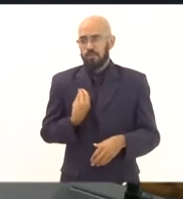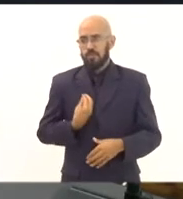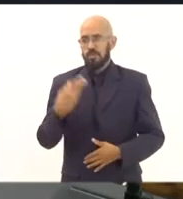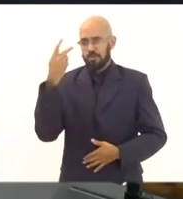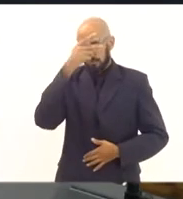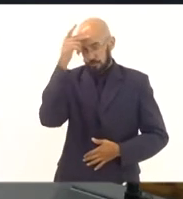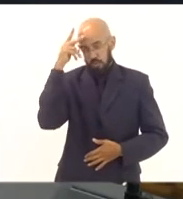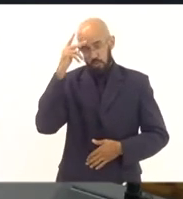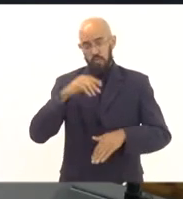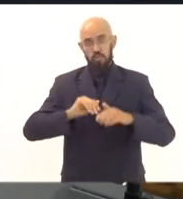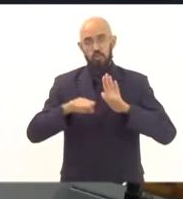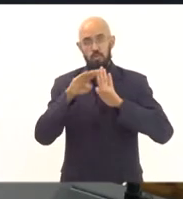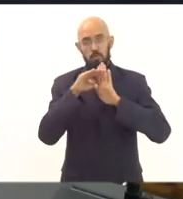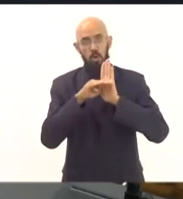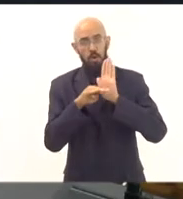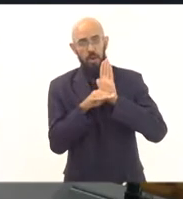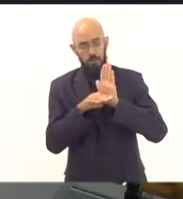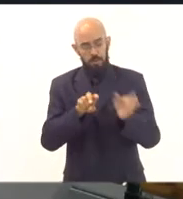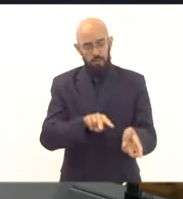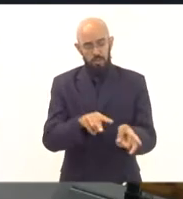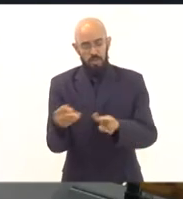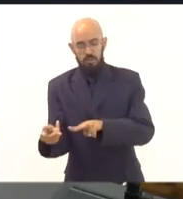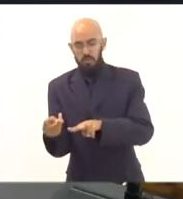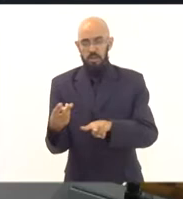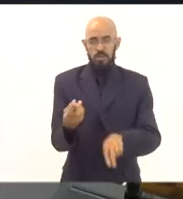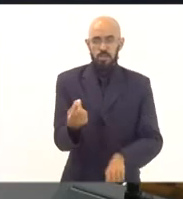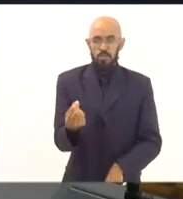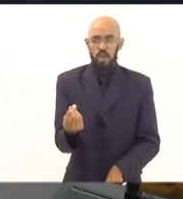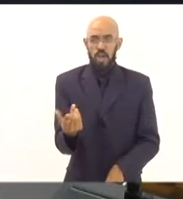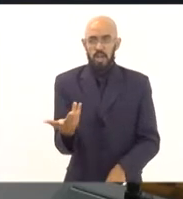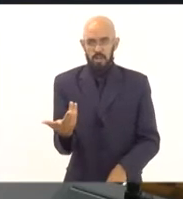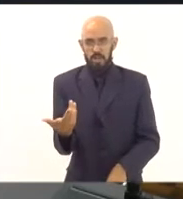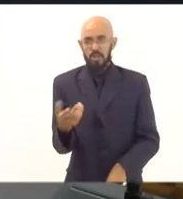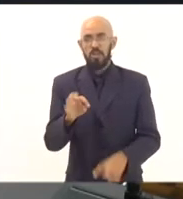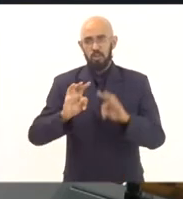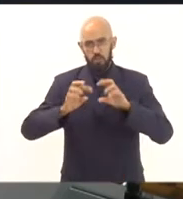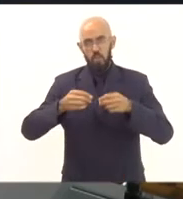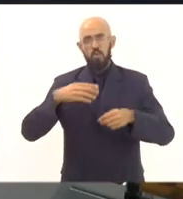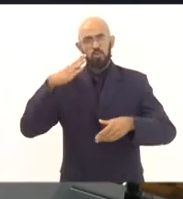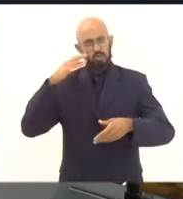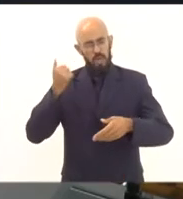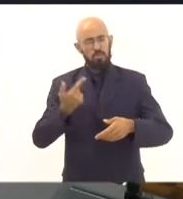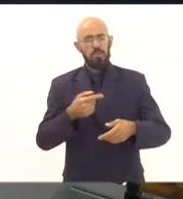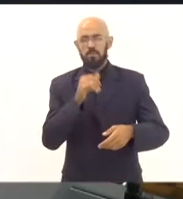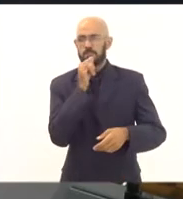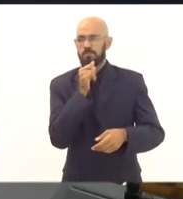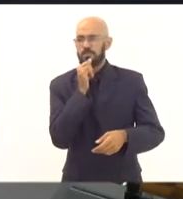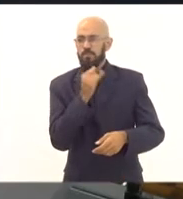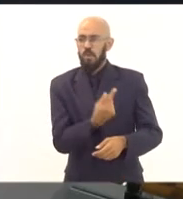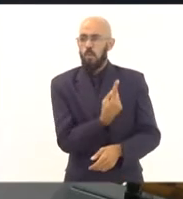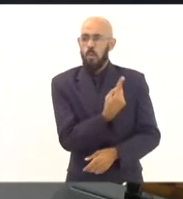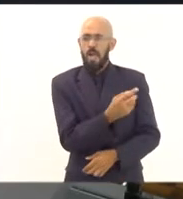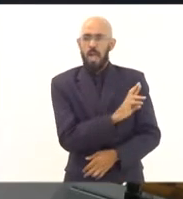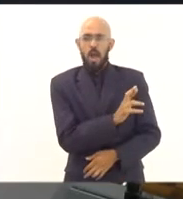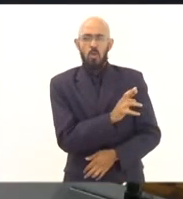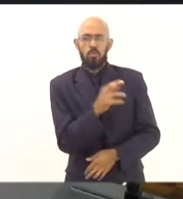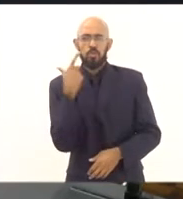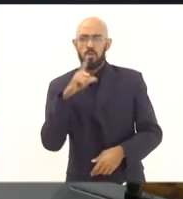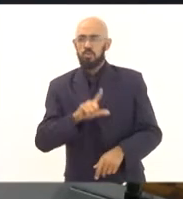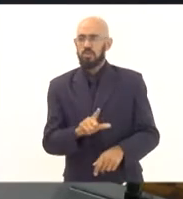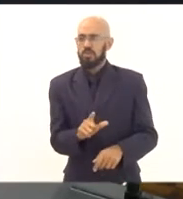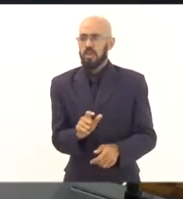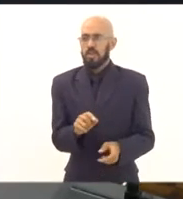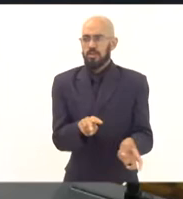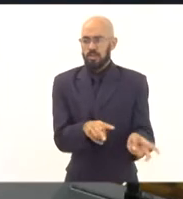de um programa de transferência de renda e todo mundo sabe a cada um real que a gente consegue um programa de transferência